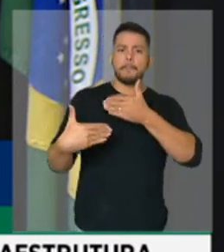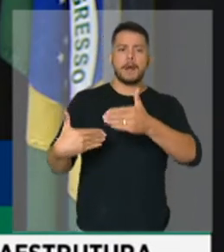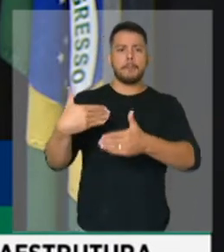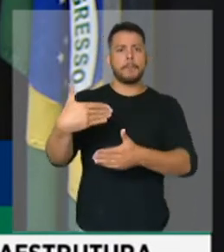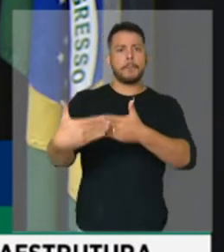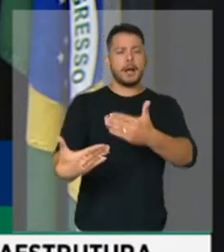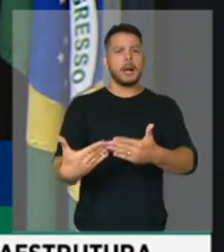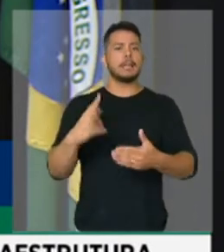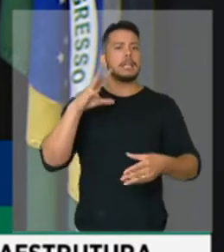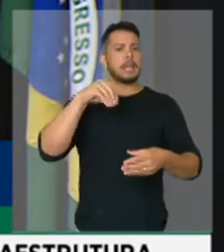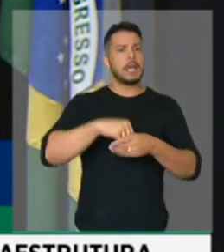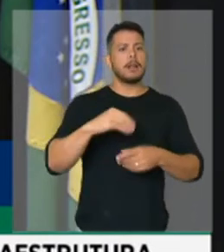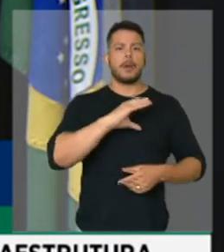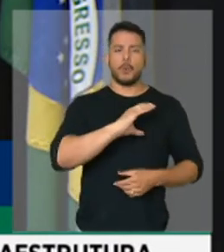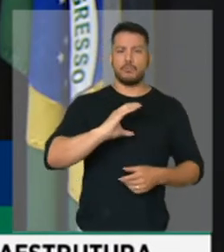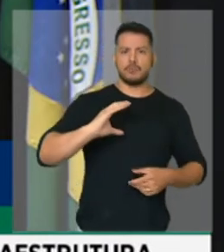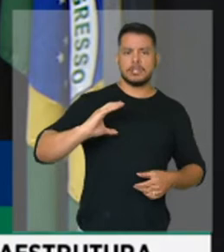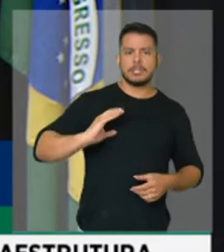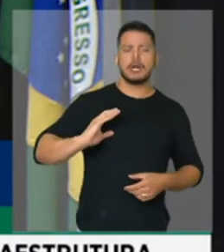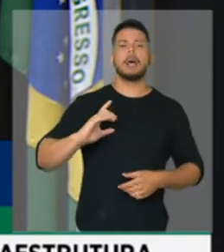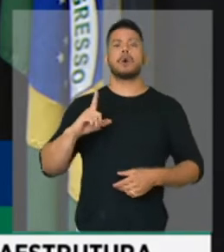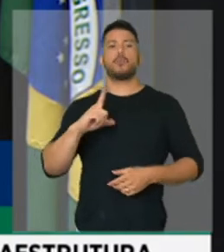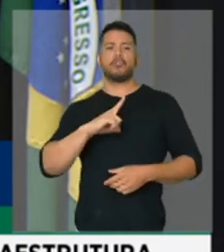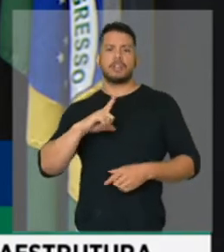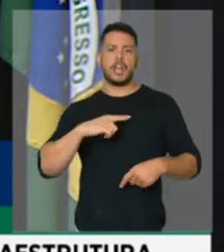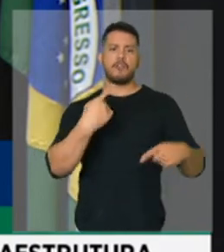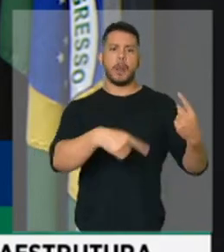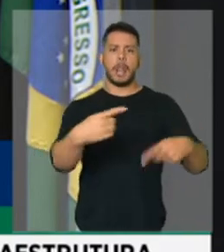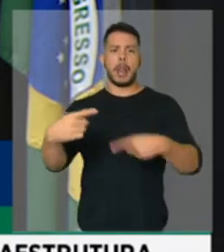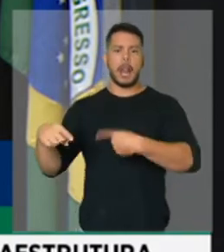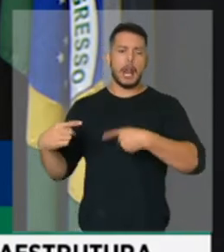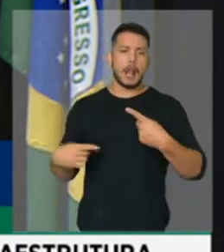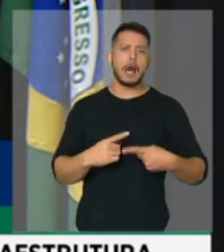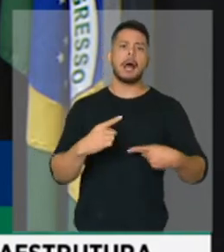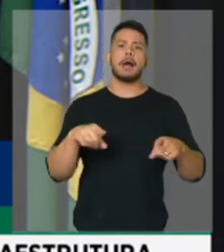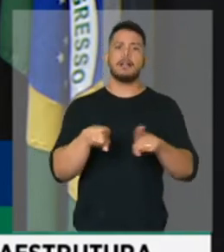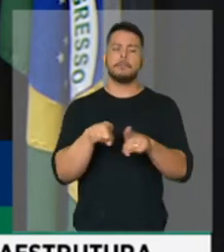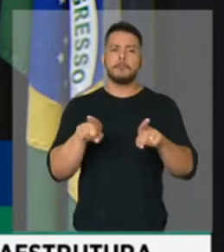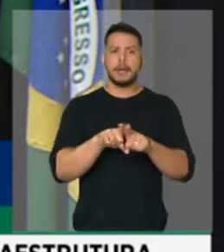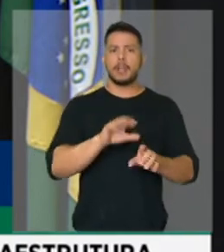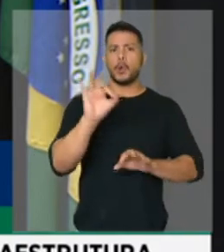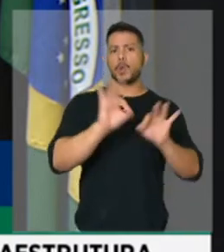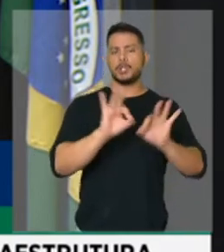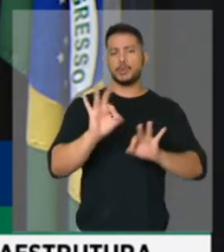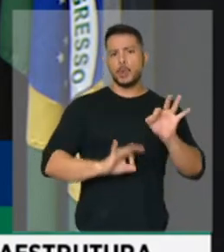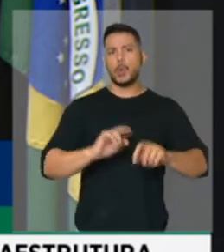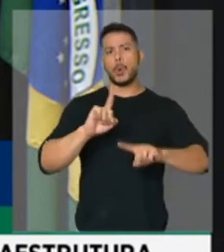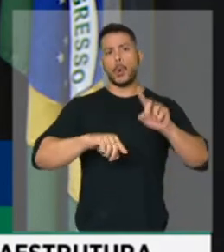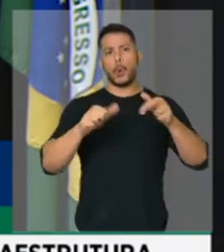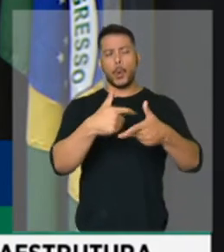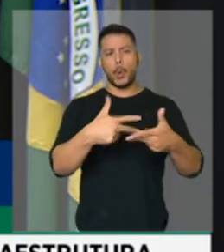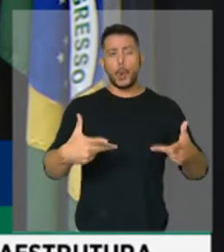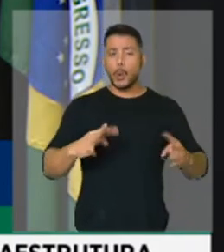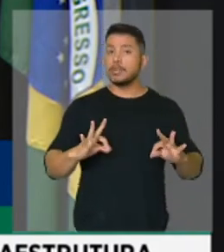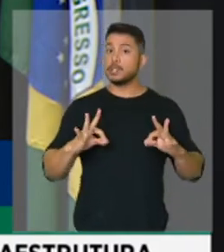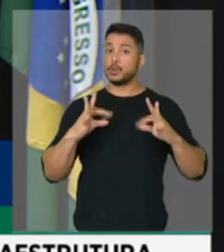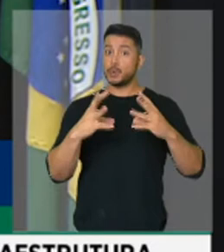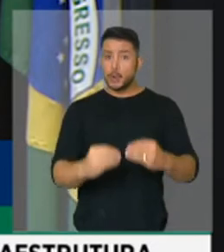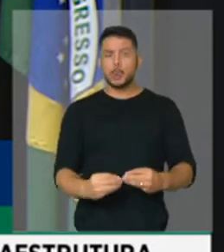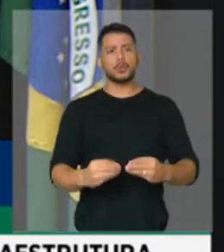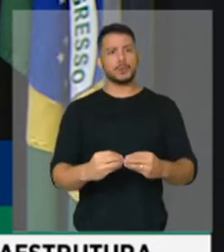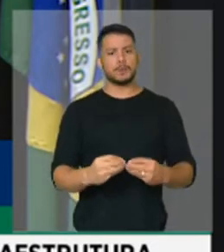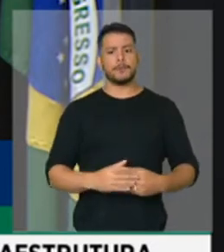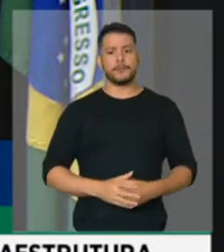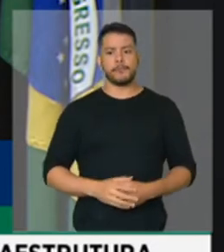foi trabalhada, presidida pelo deputado João Maia, que é autor da iniciativa e já relatada naquela oportunidade pelo